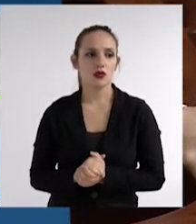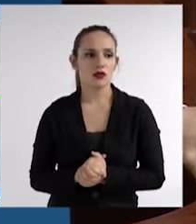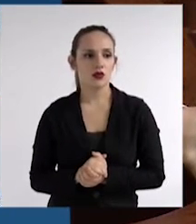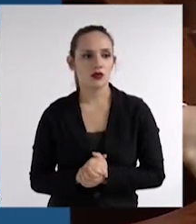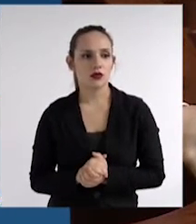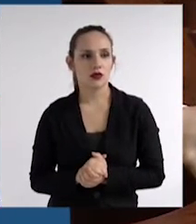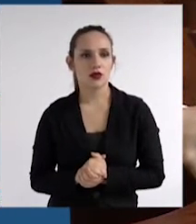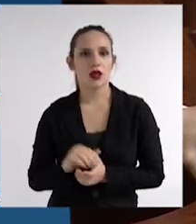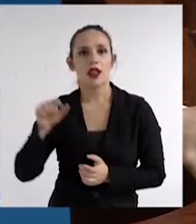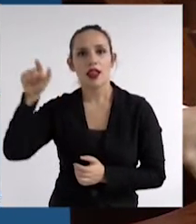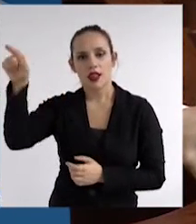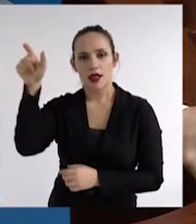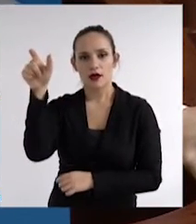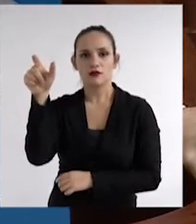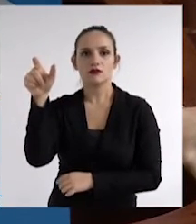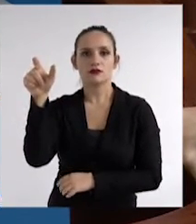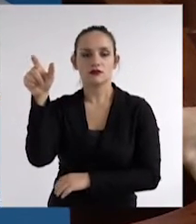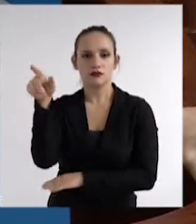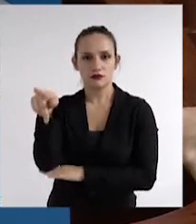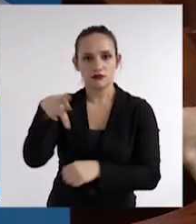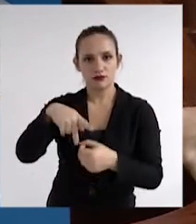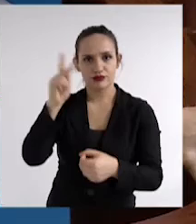nas refinarias.